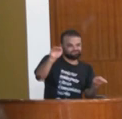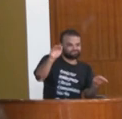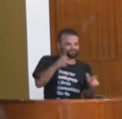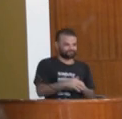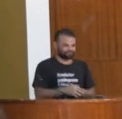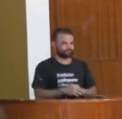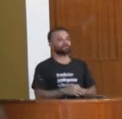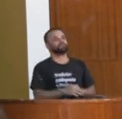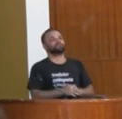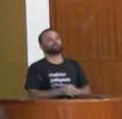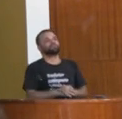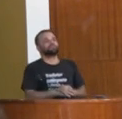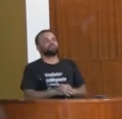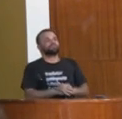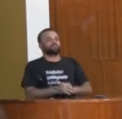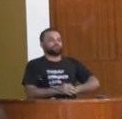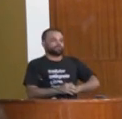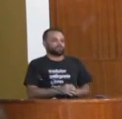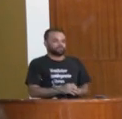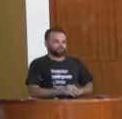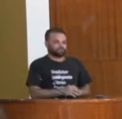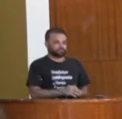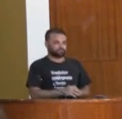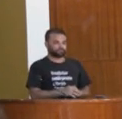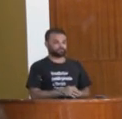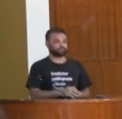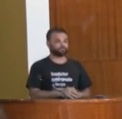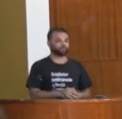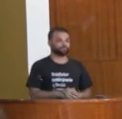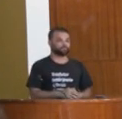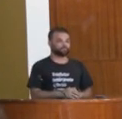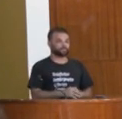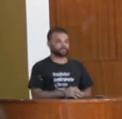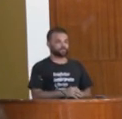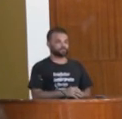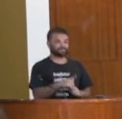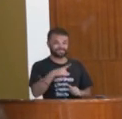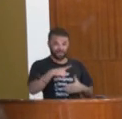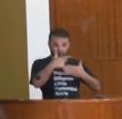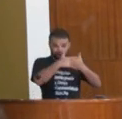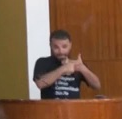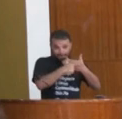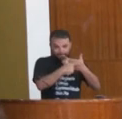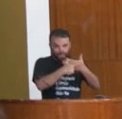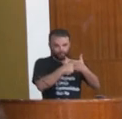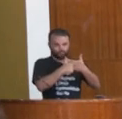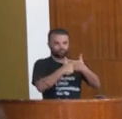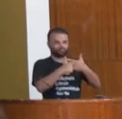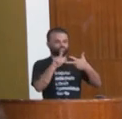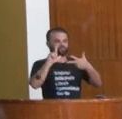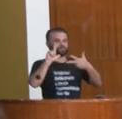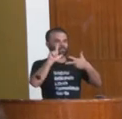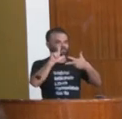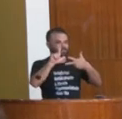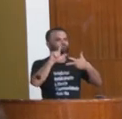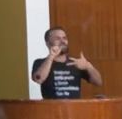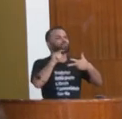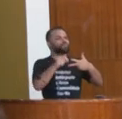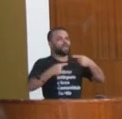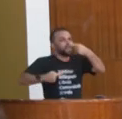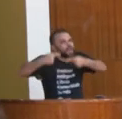Com a finalidade de cumprir um dos papéis do Legislativo, de evidenciar, discutir e